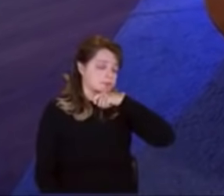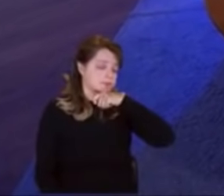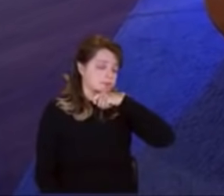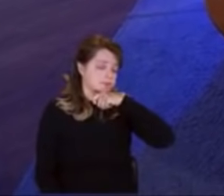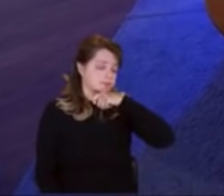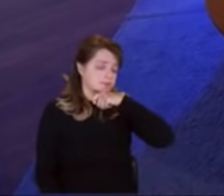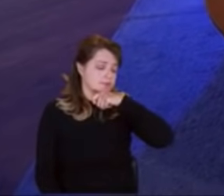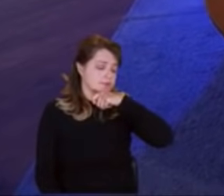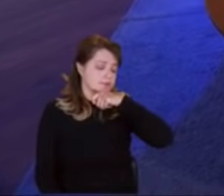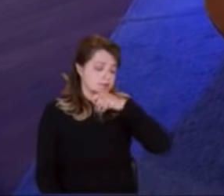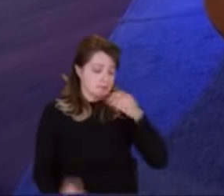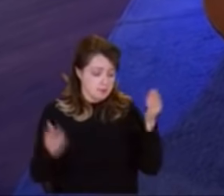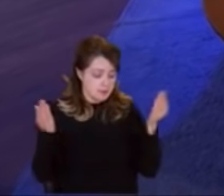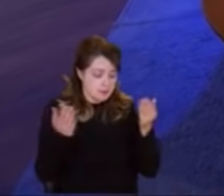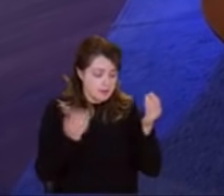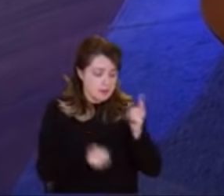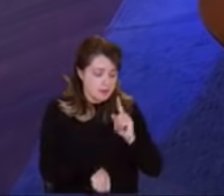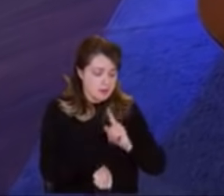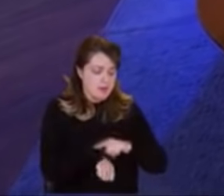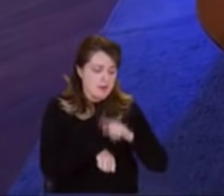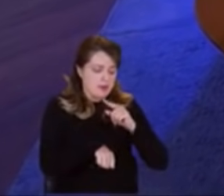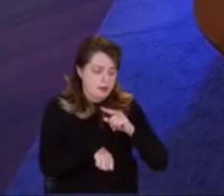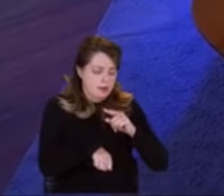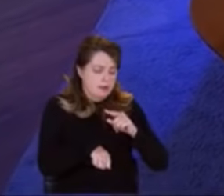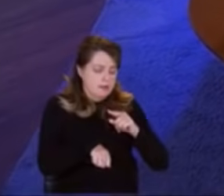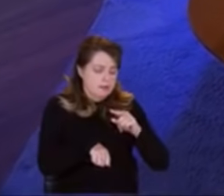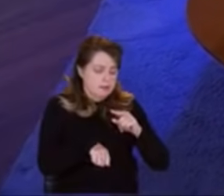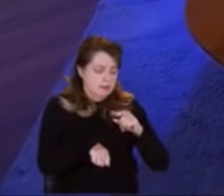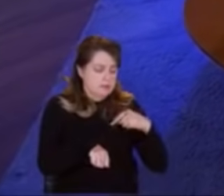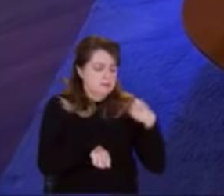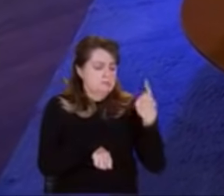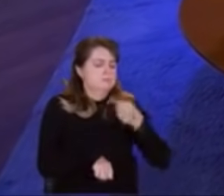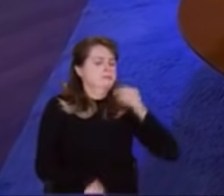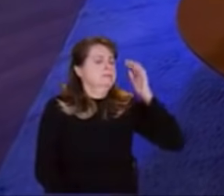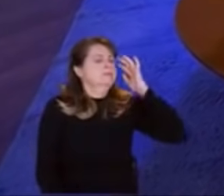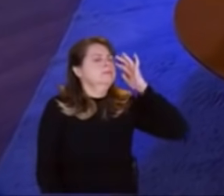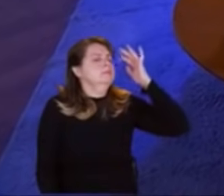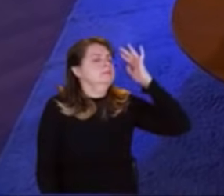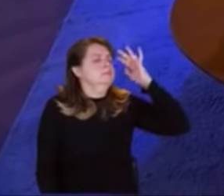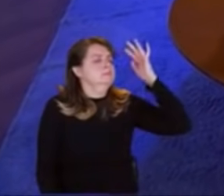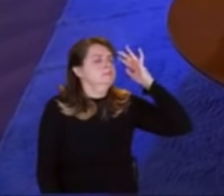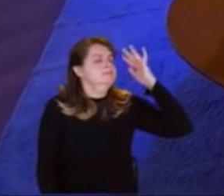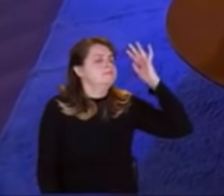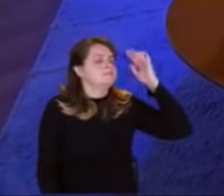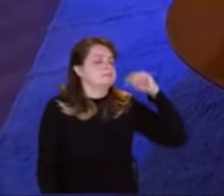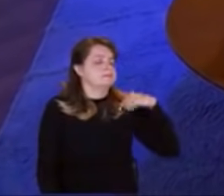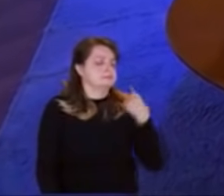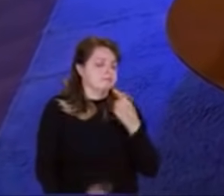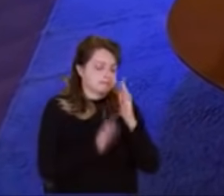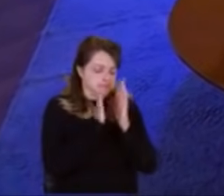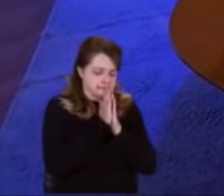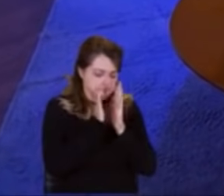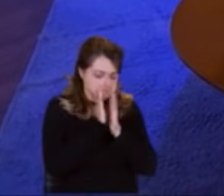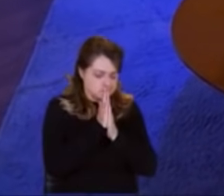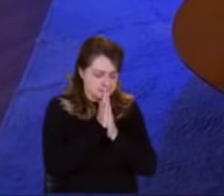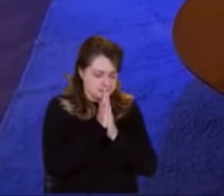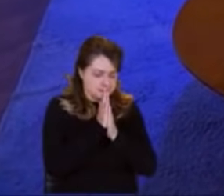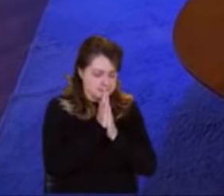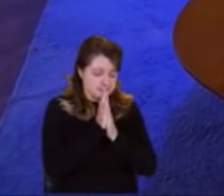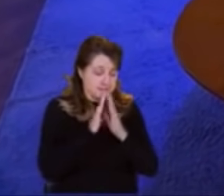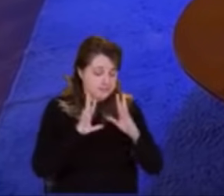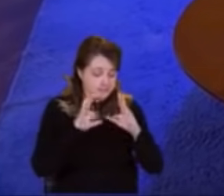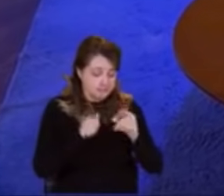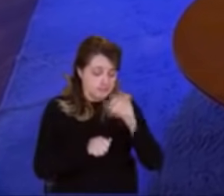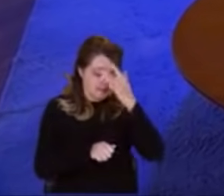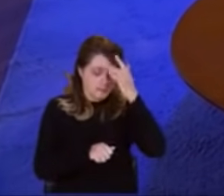esse programa sendo um vacilo. E pessoal, por favor, compartilhem esse vídeo aqui. Vamos espalhar a verdade e mostrar novamente como esse programa é